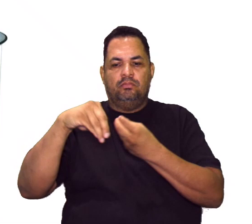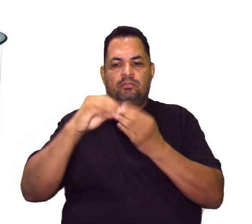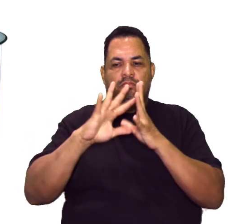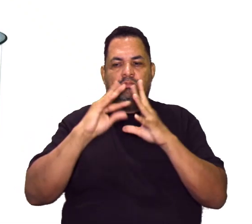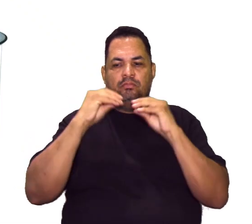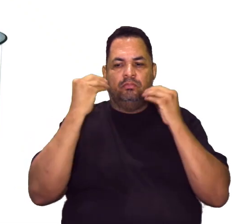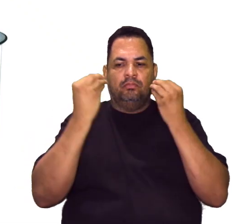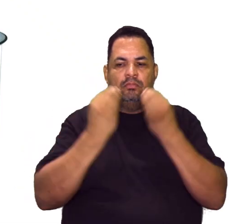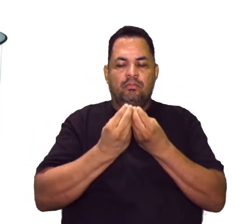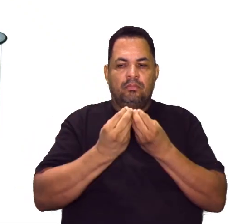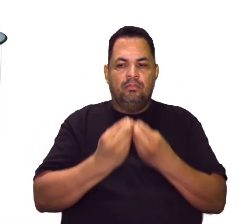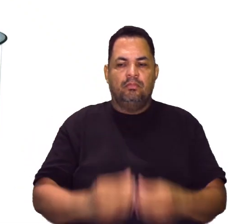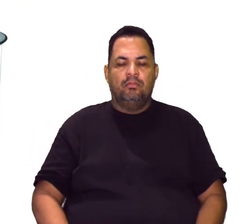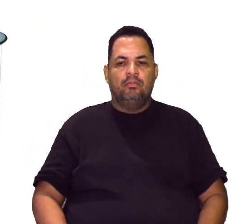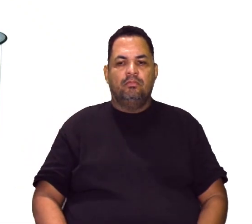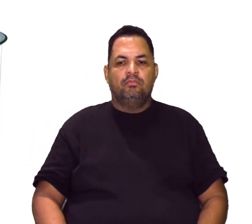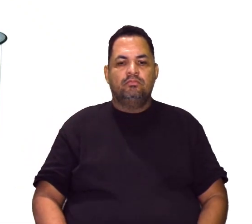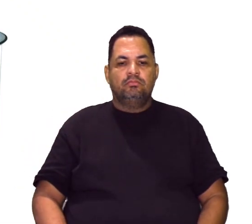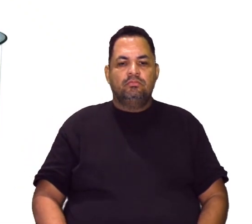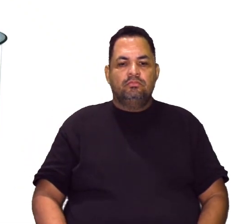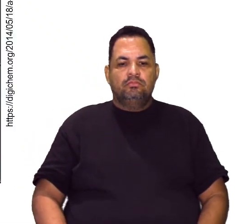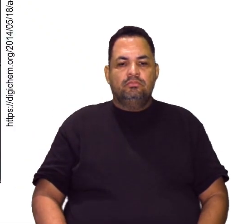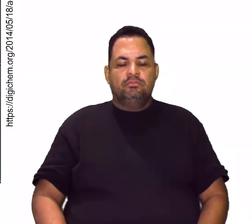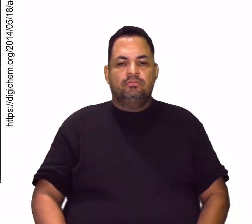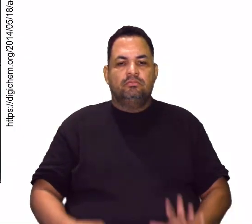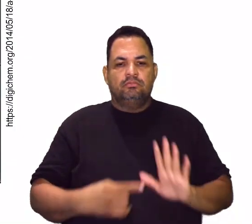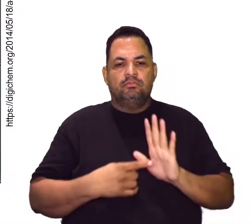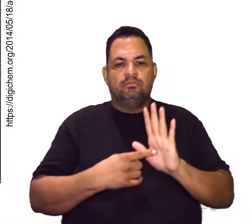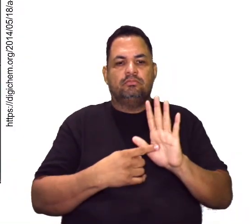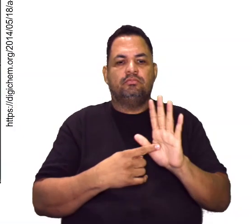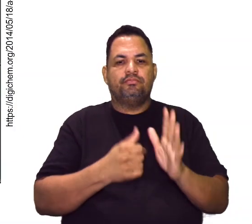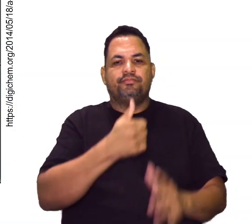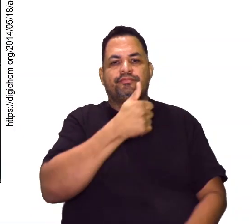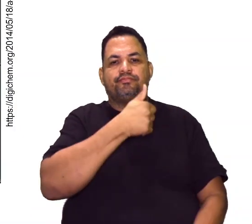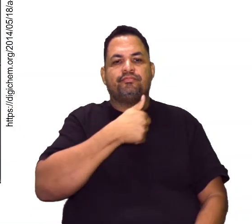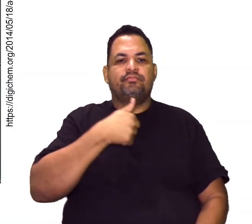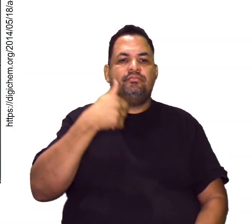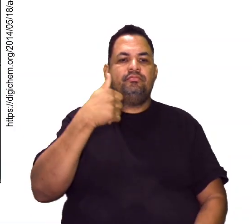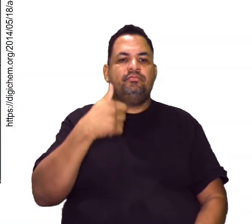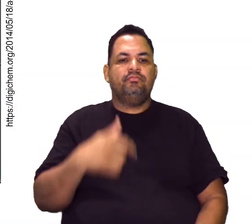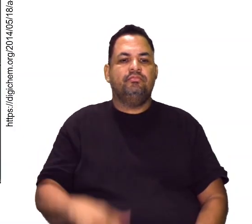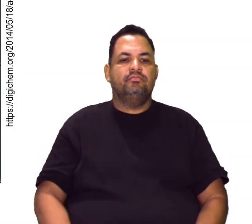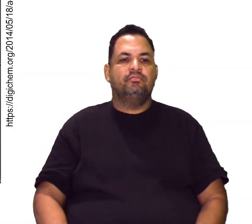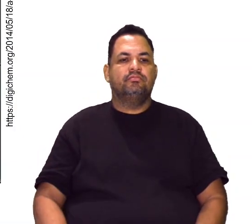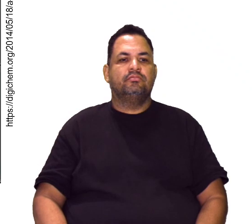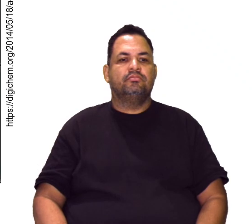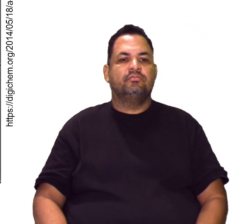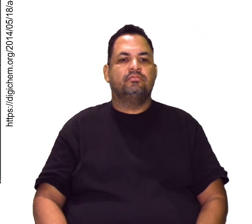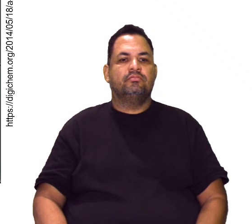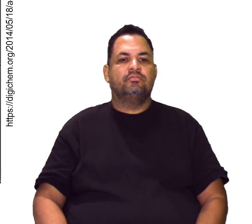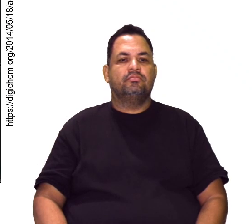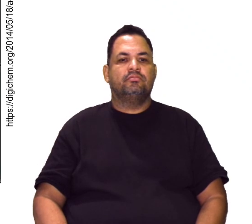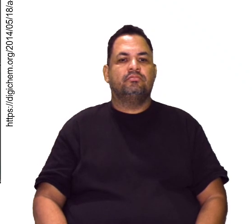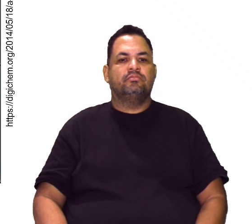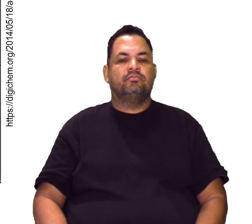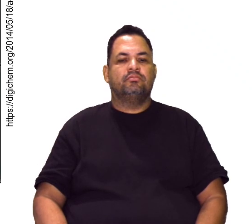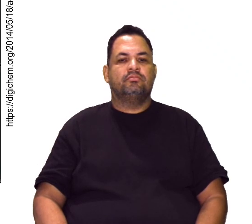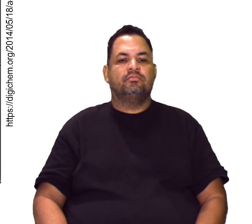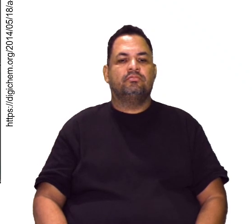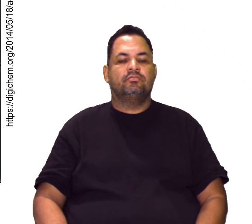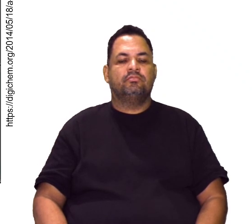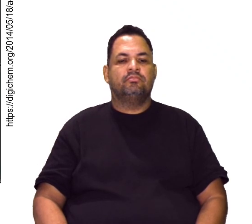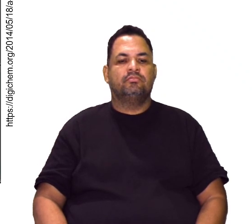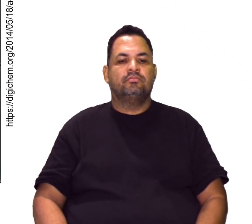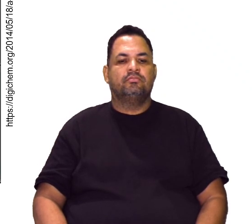das substâncias. Para ilustrar um pouco, olha só. E aí, esse urso, né?